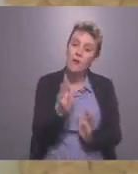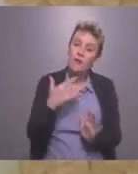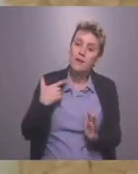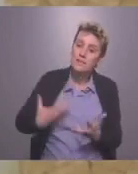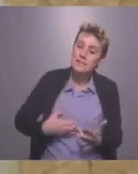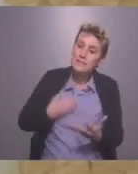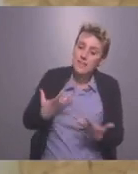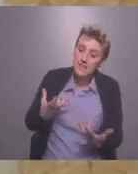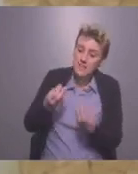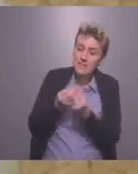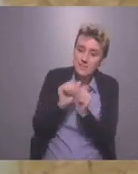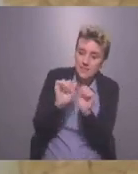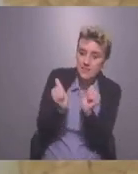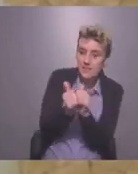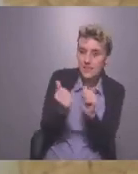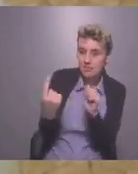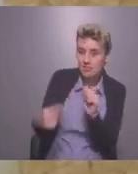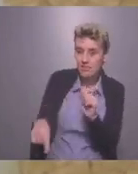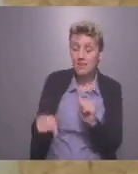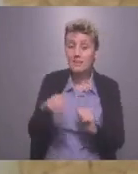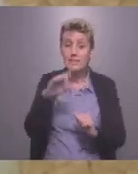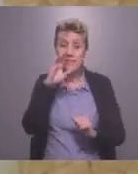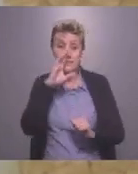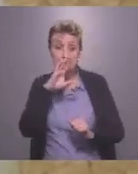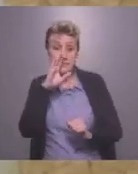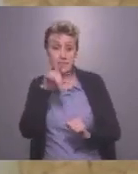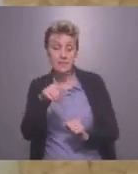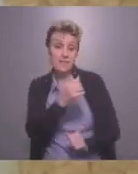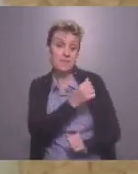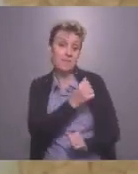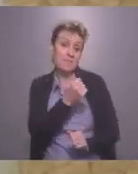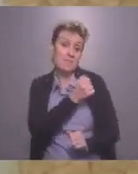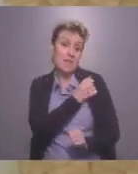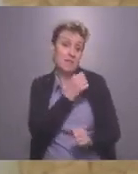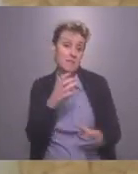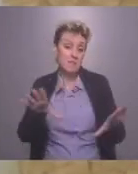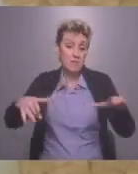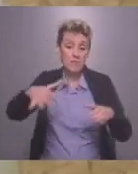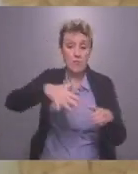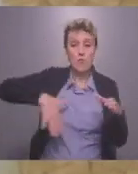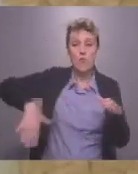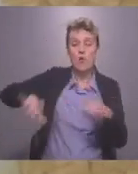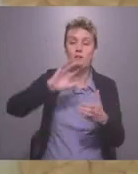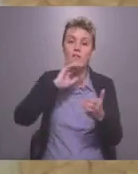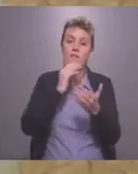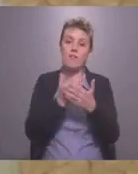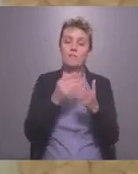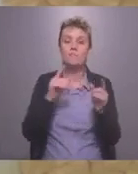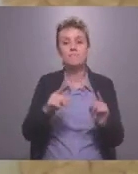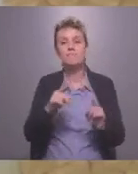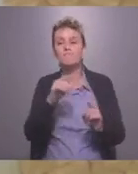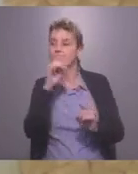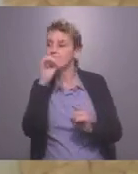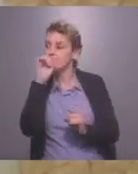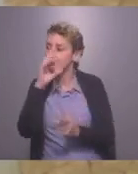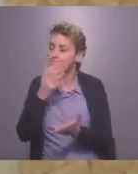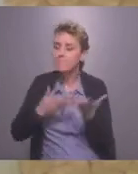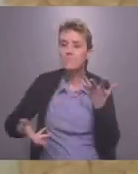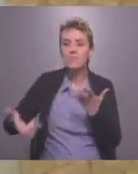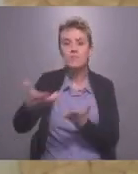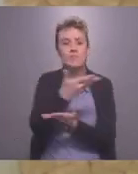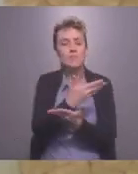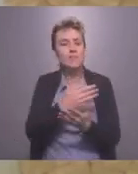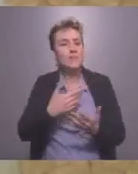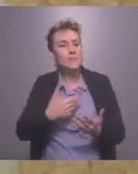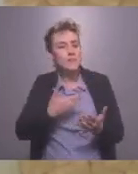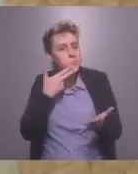acompanhados, para que os que vivem em comunidades possam nelas experimentar relações de verdadeira